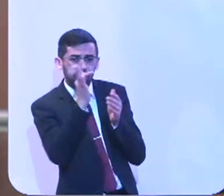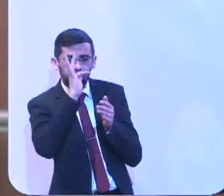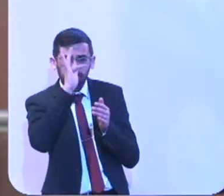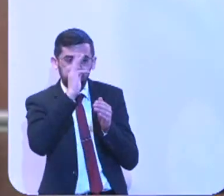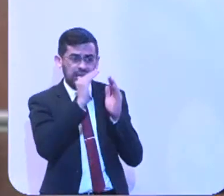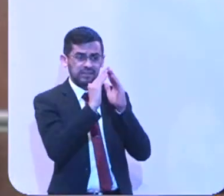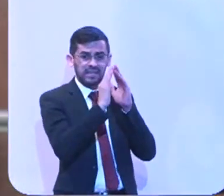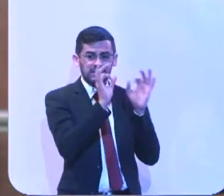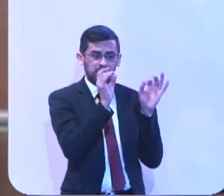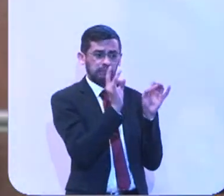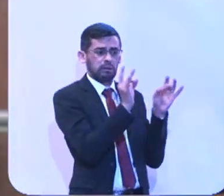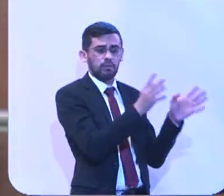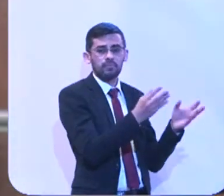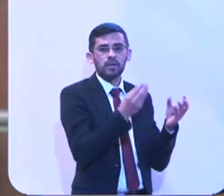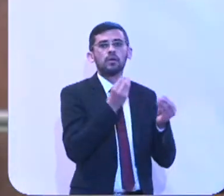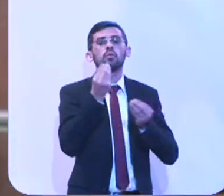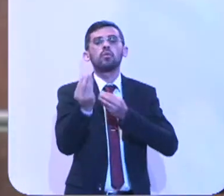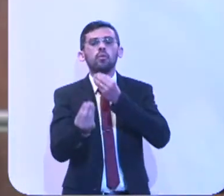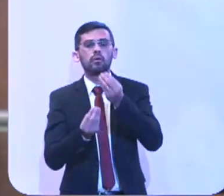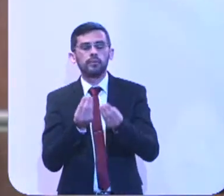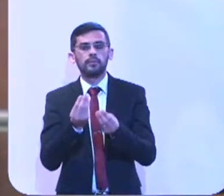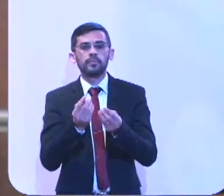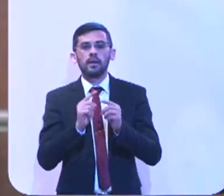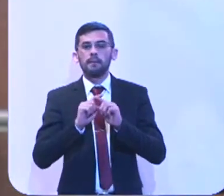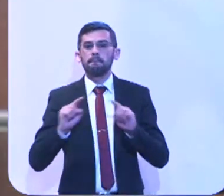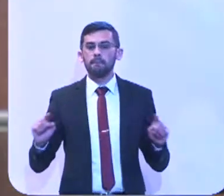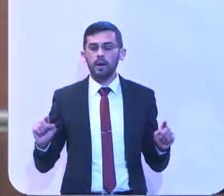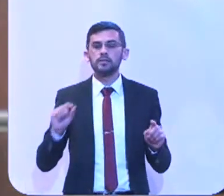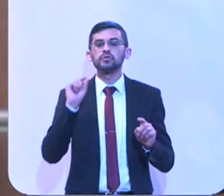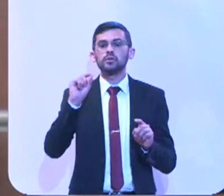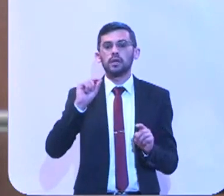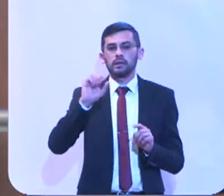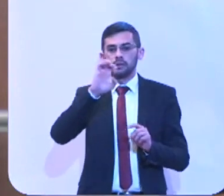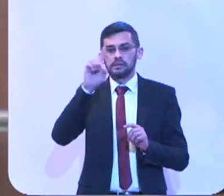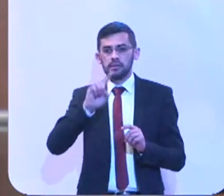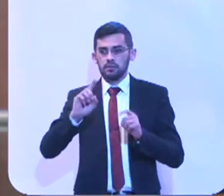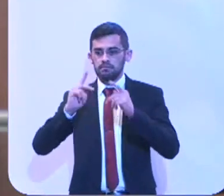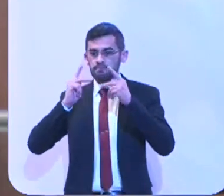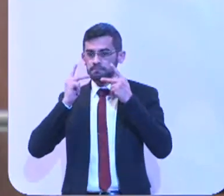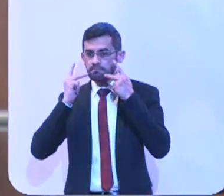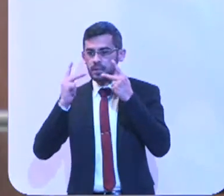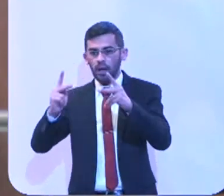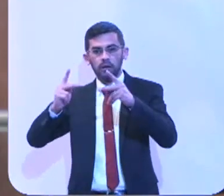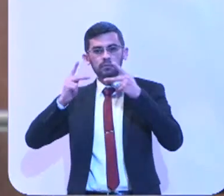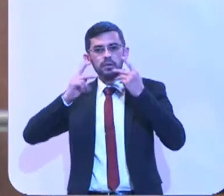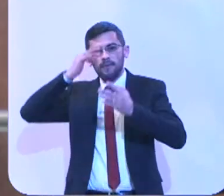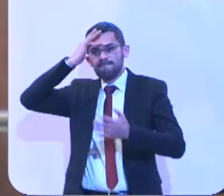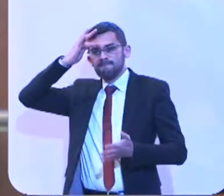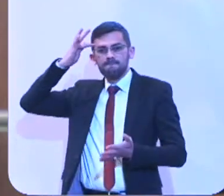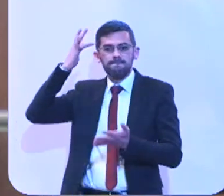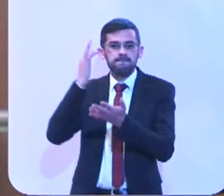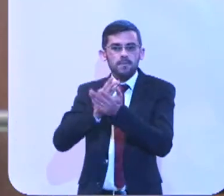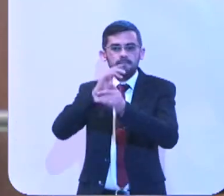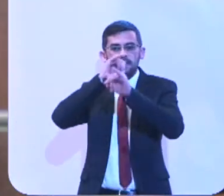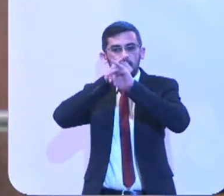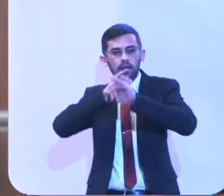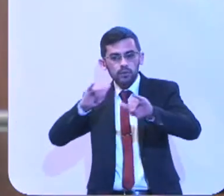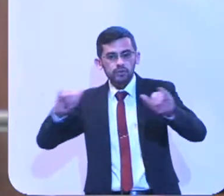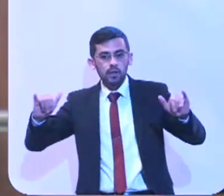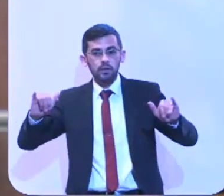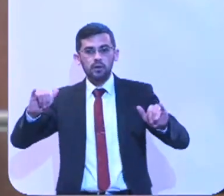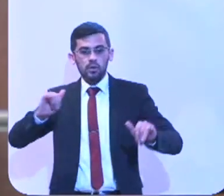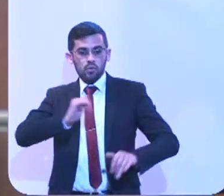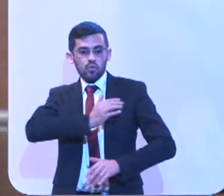suas casas. Como isso era possível? Mas à medida que a palavra de fé era proclamada,